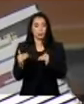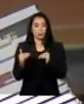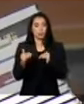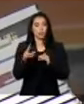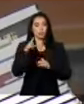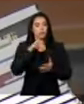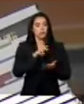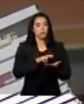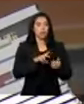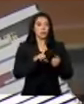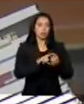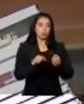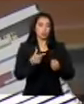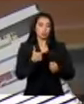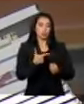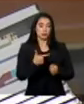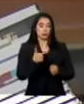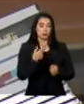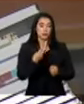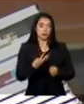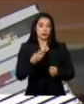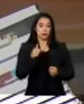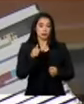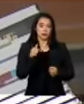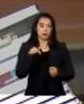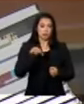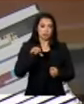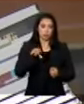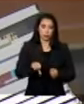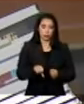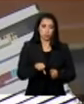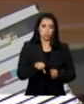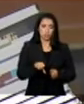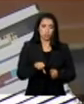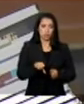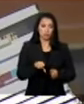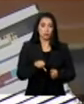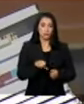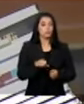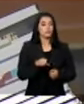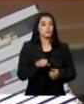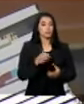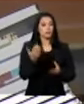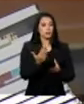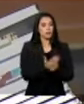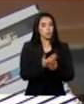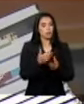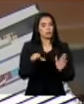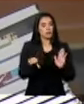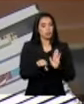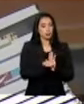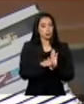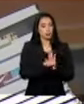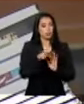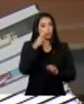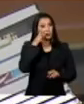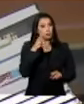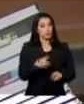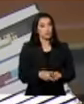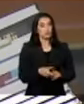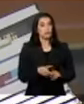artigo 319 do Código de Processo Penal, durante o tempo em que permaneceu o mencionado estado de